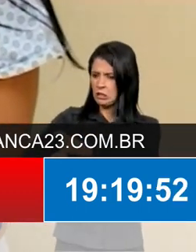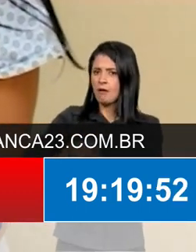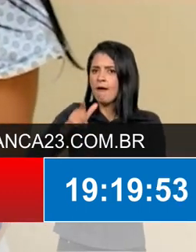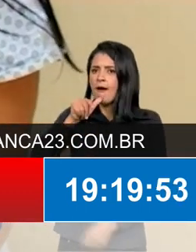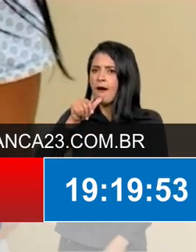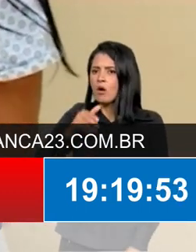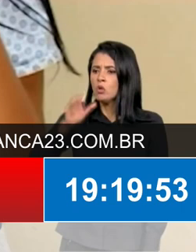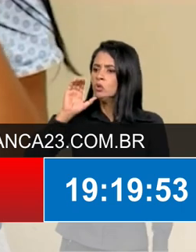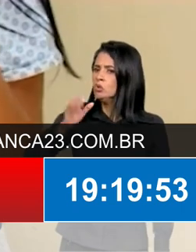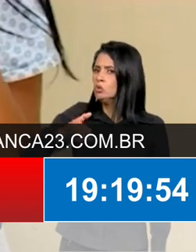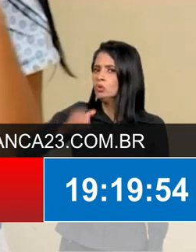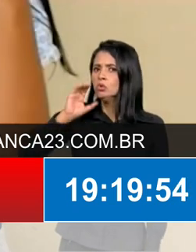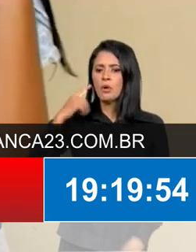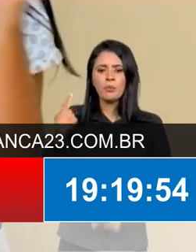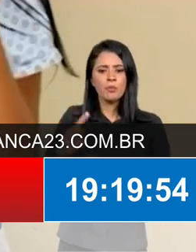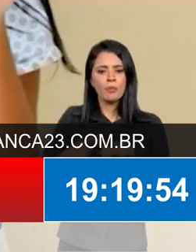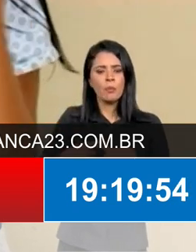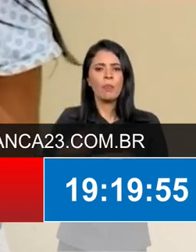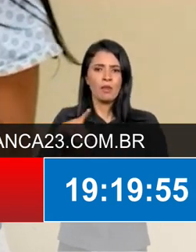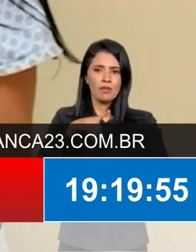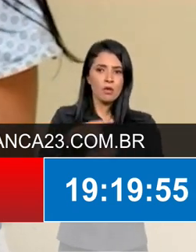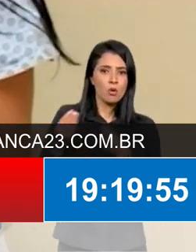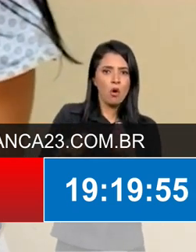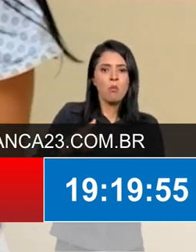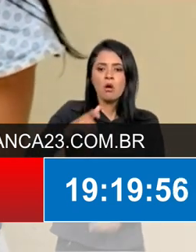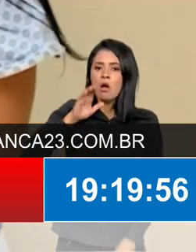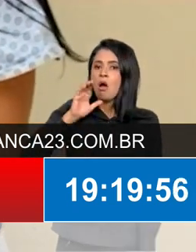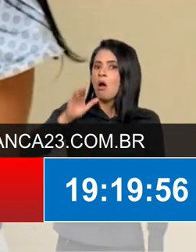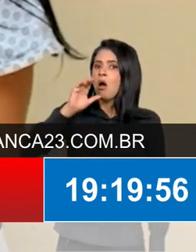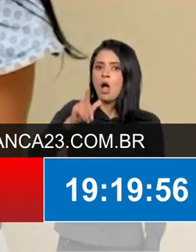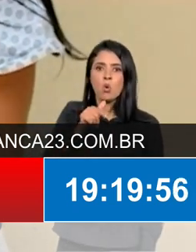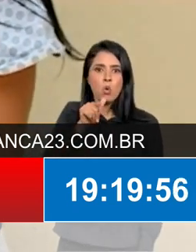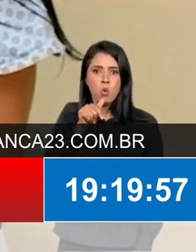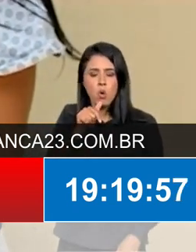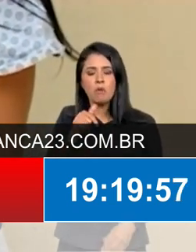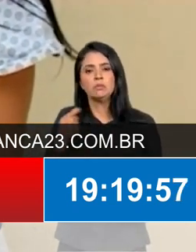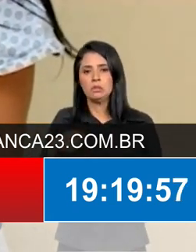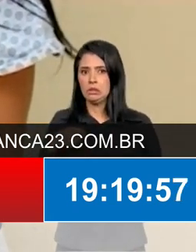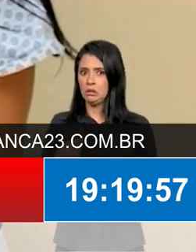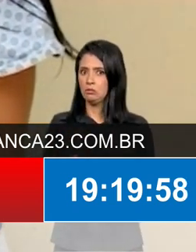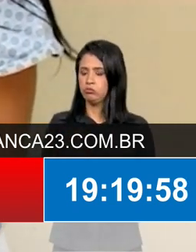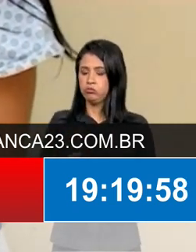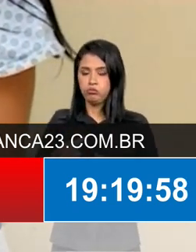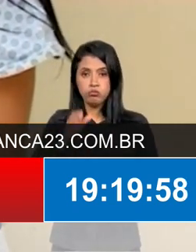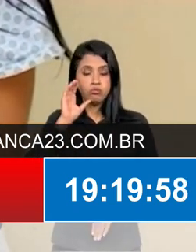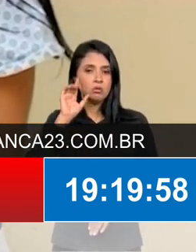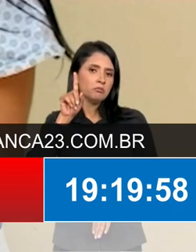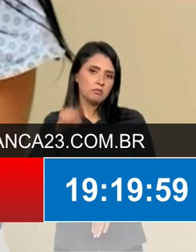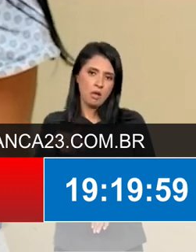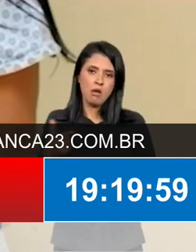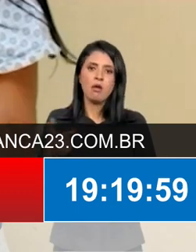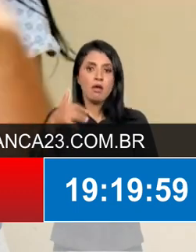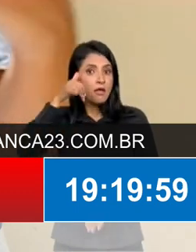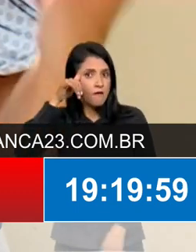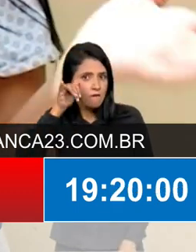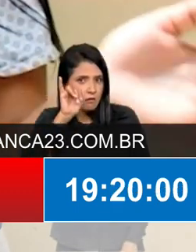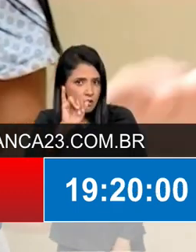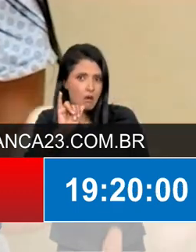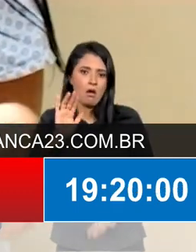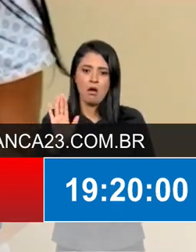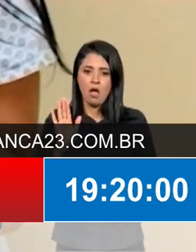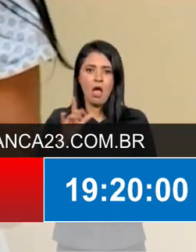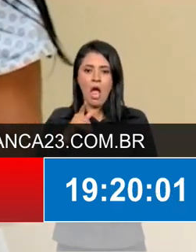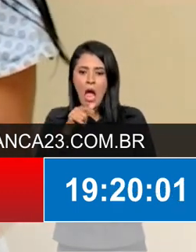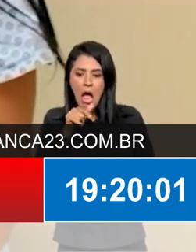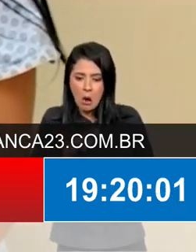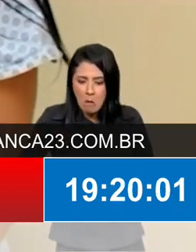a dengue, você combate ela com hidratação, né? E é isso, prevenindo, né? Não